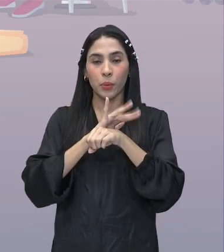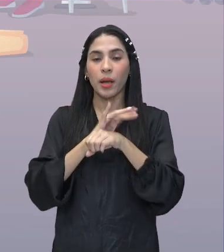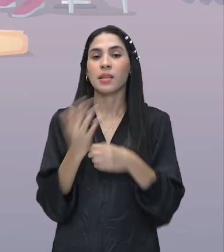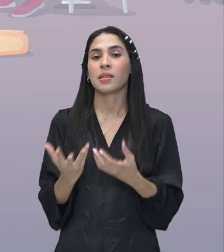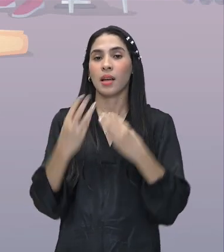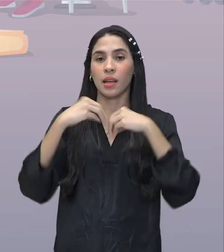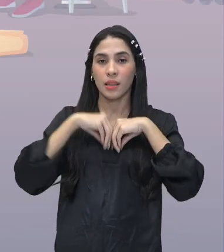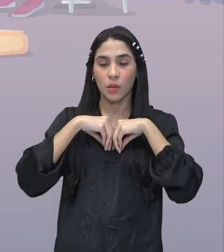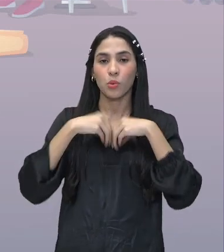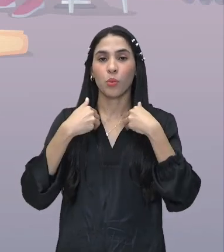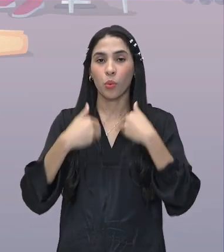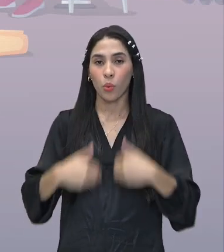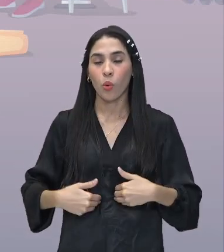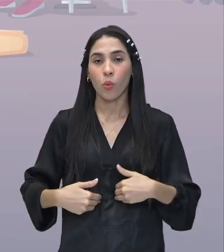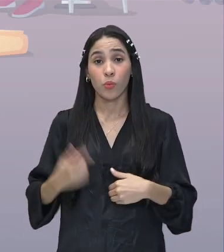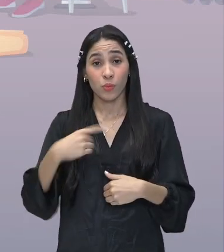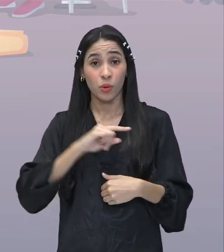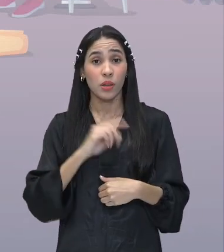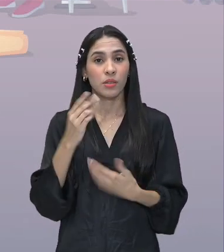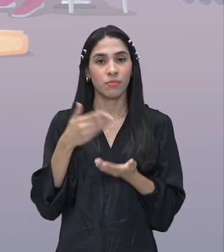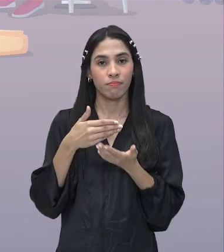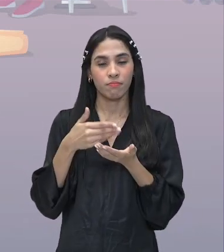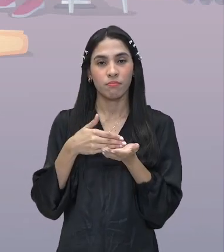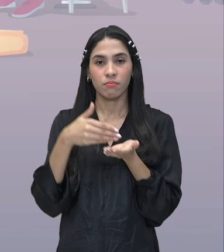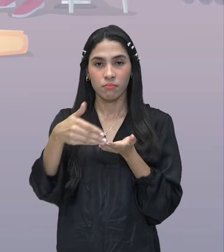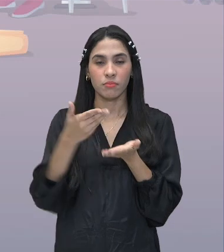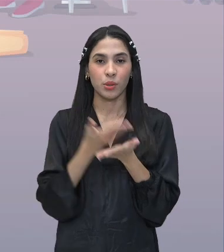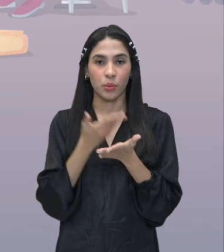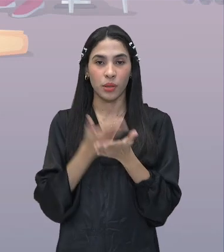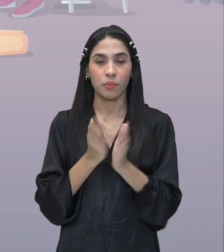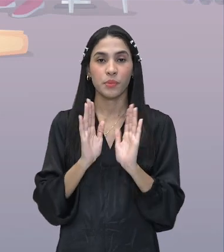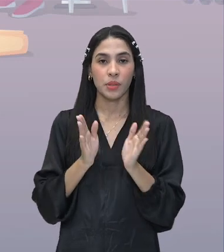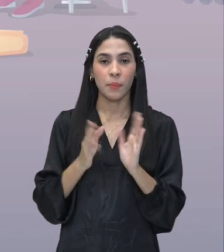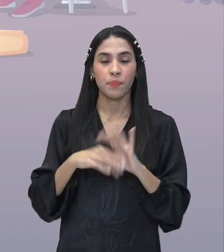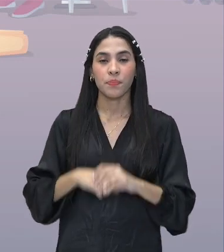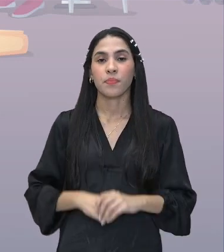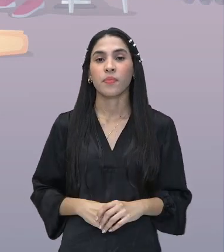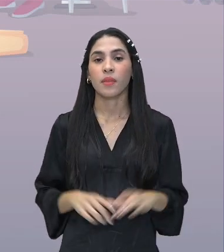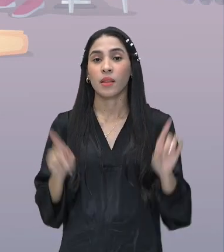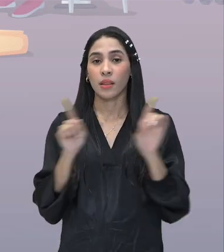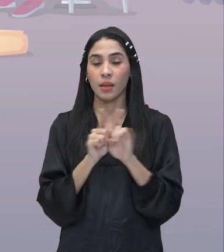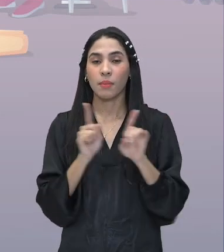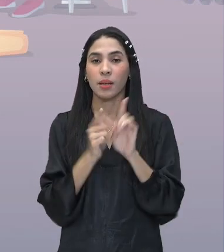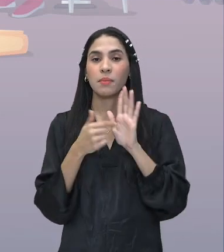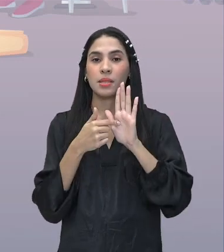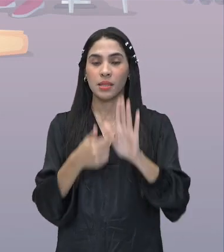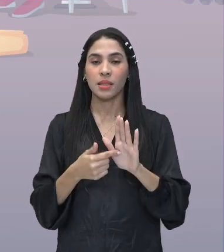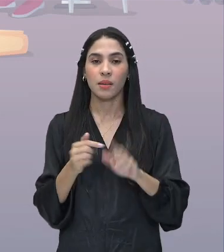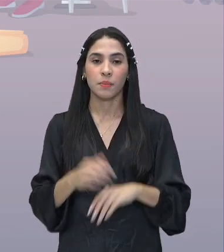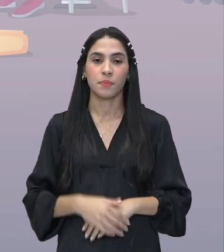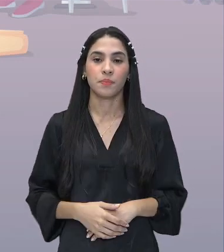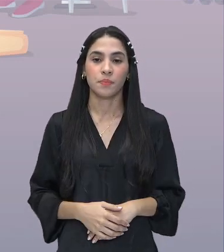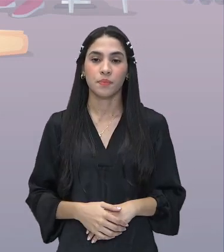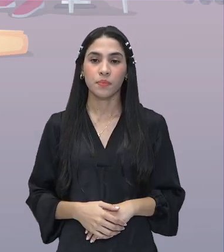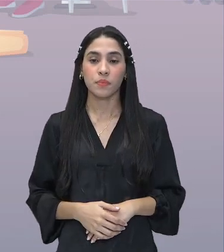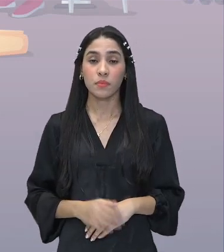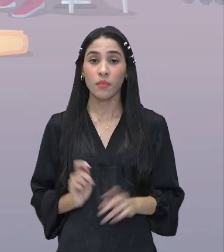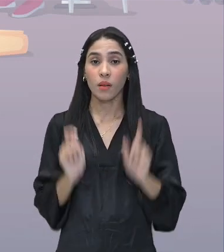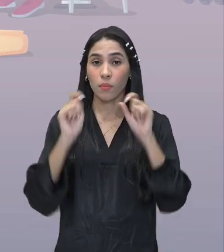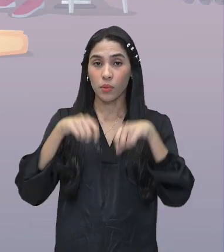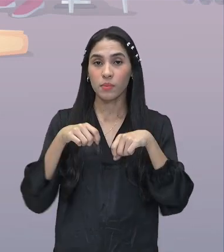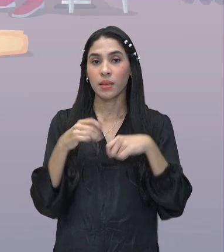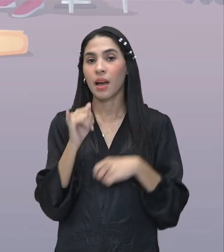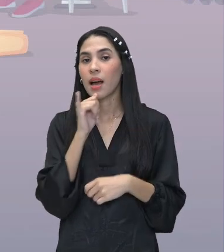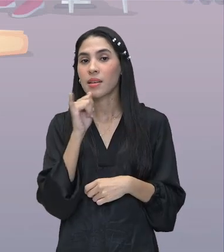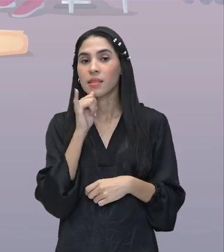né, como nós já vimos aqui no decorrer da nossa aula. E também apresentar ali, possibilitar